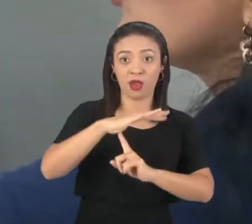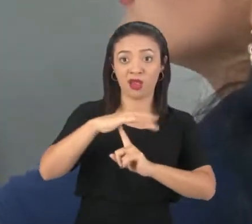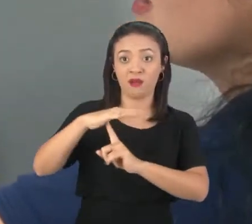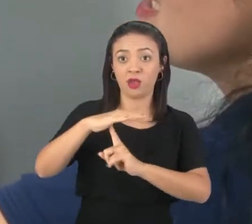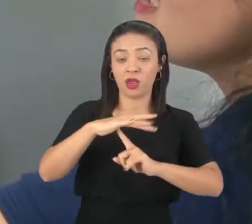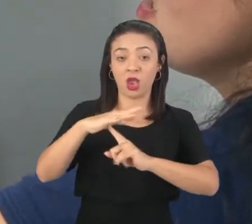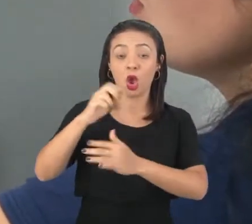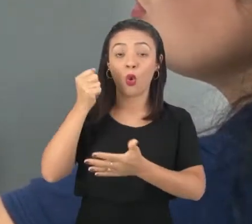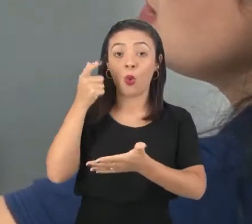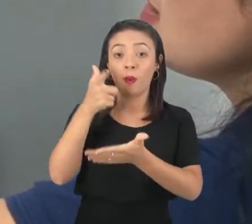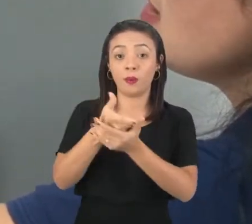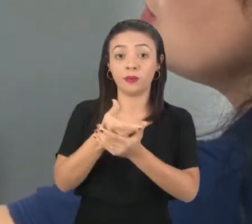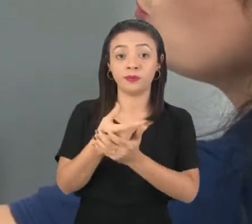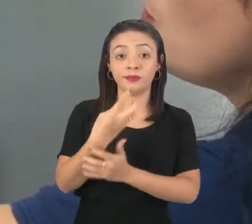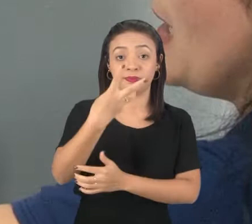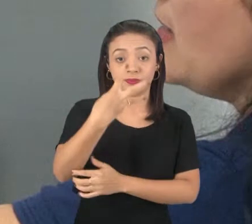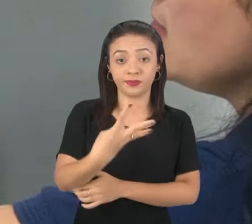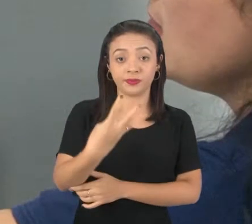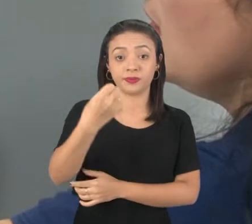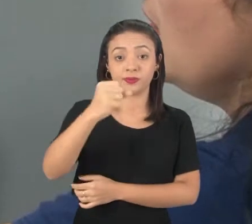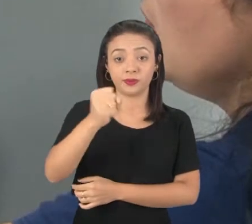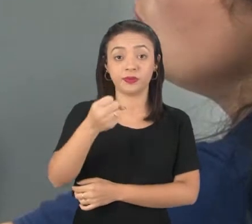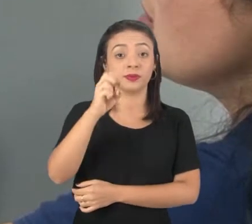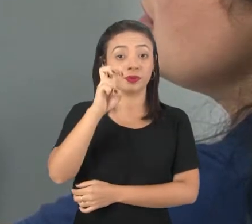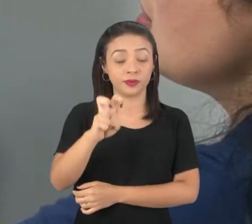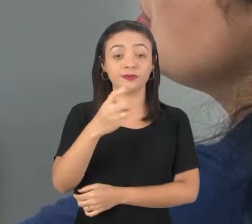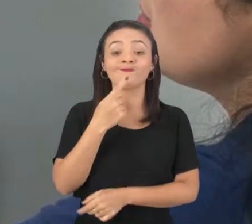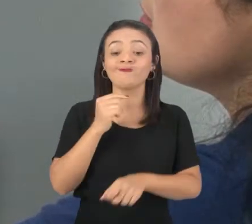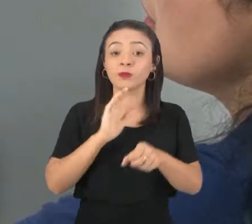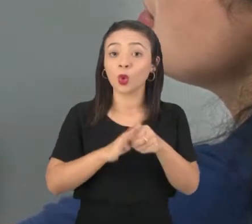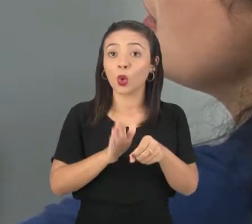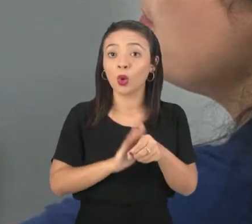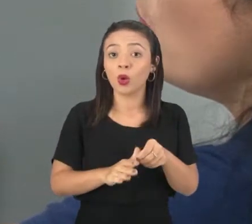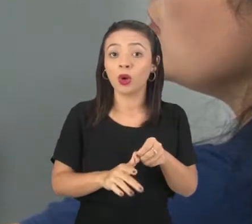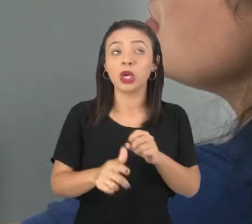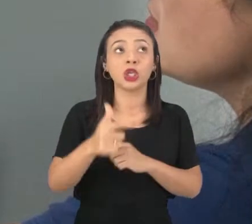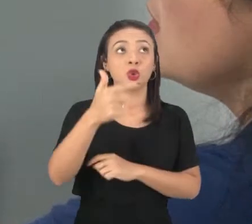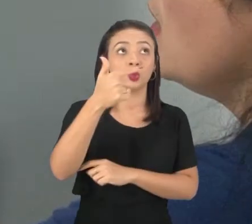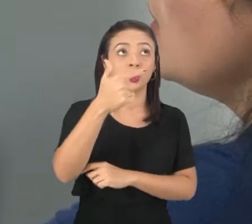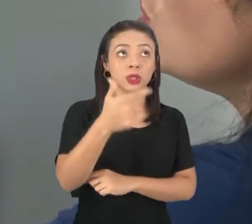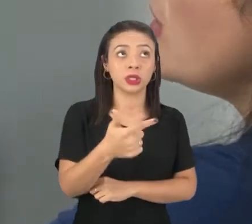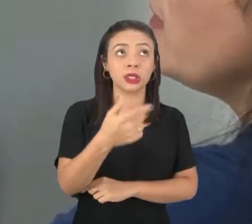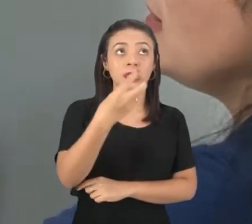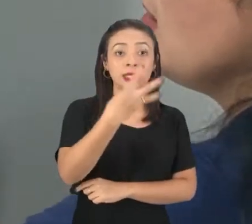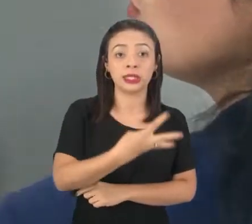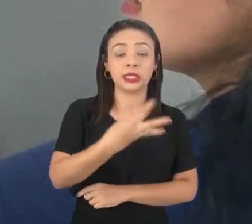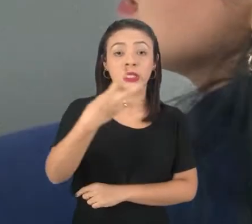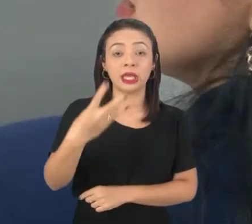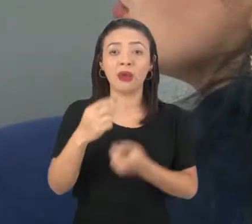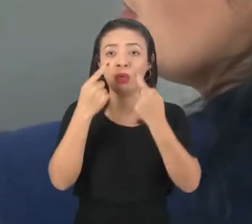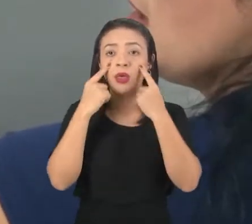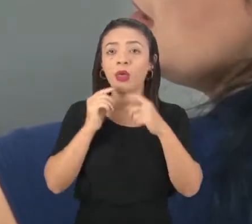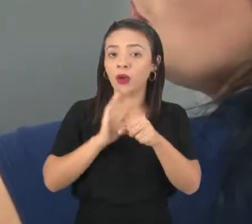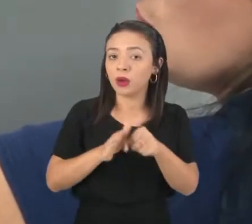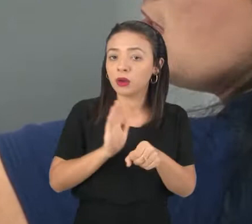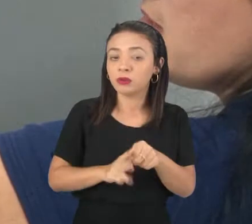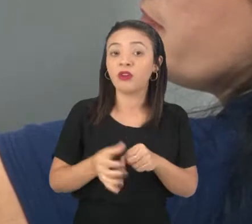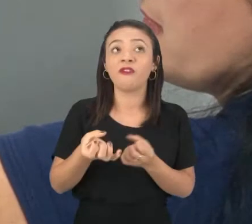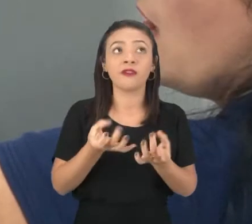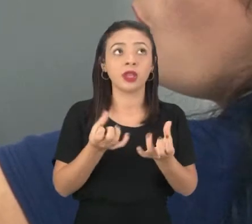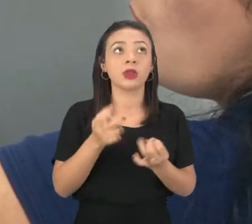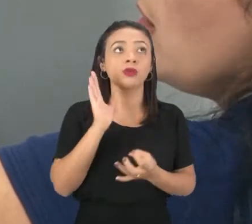já comprou 385 tomates e233 cebolas já vendeu o